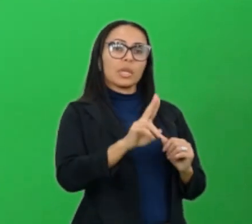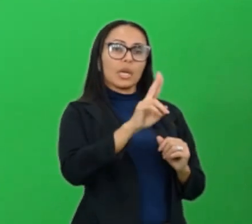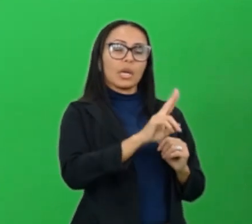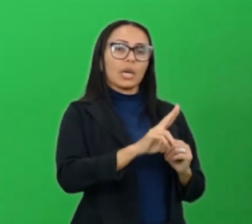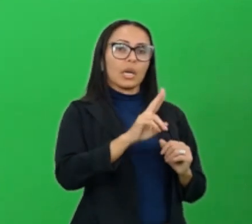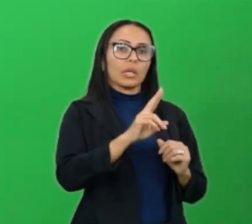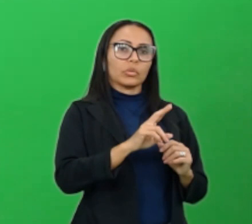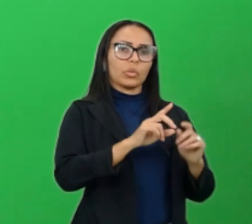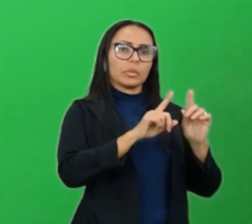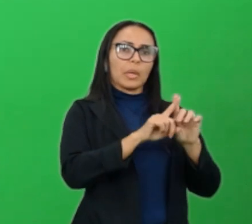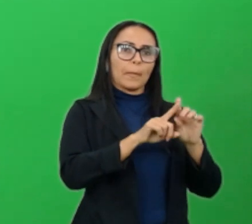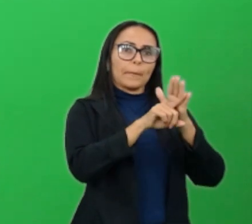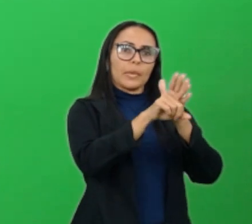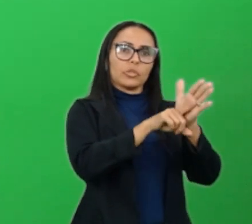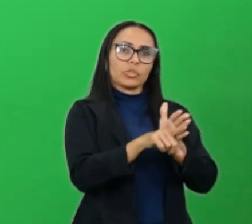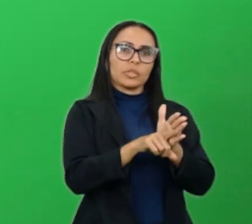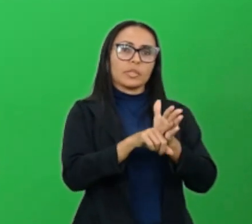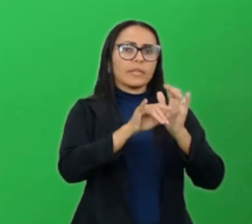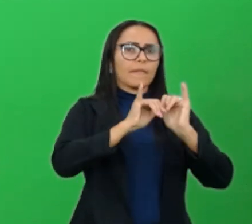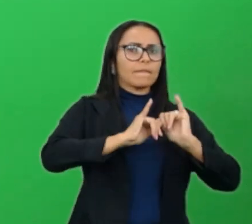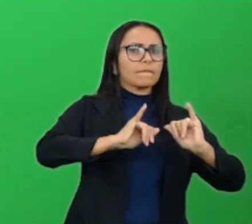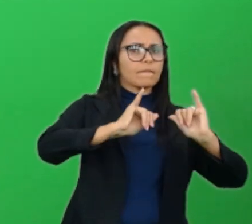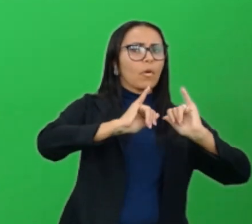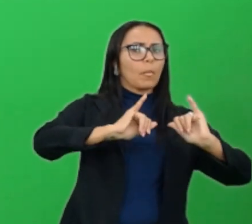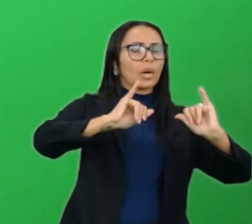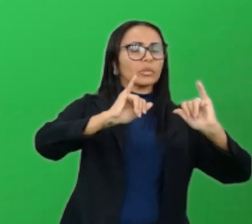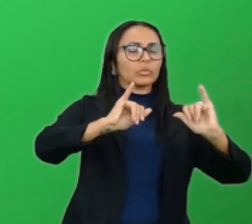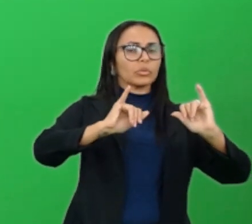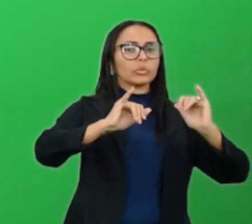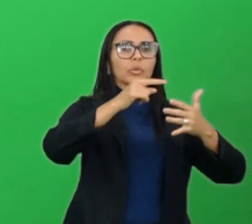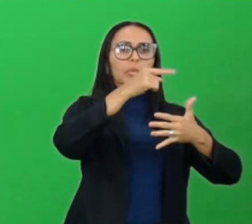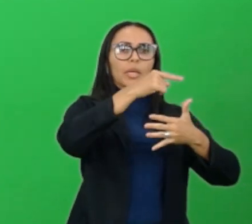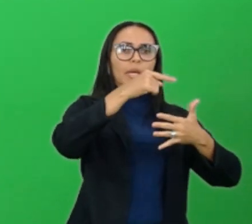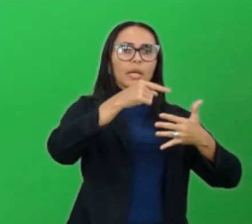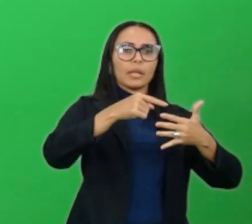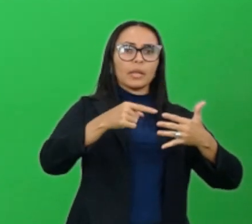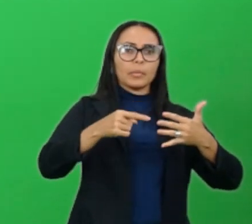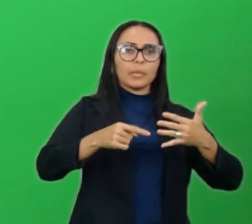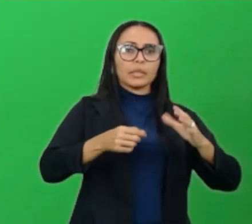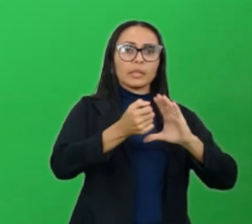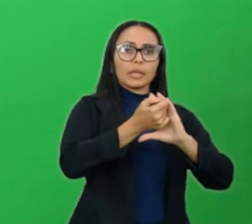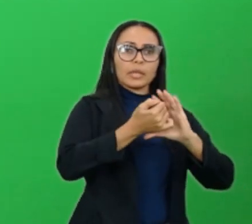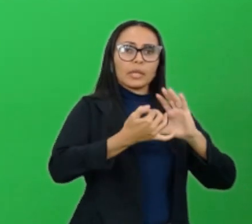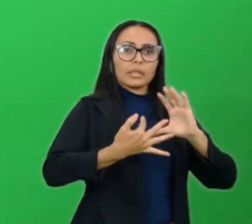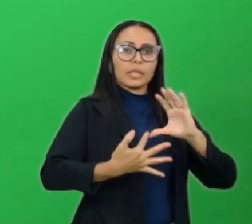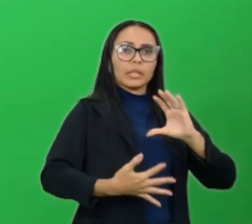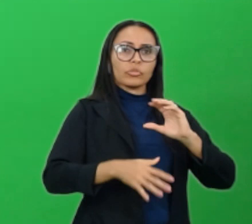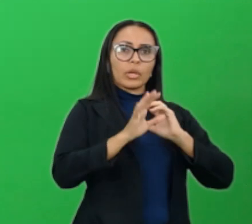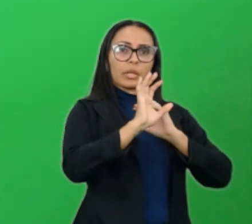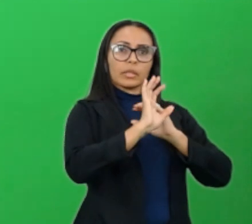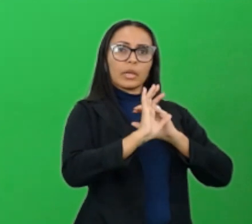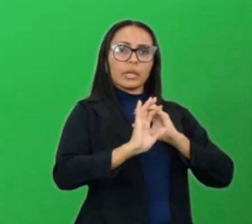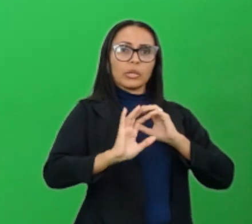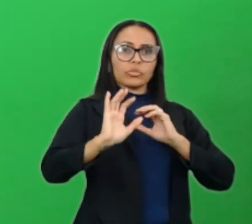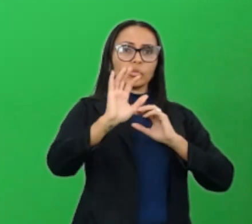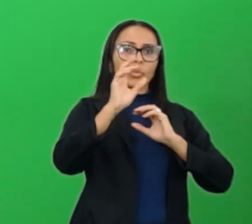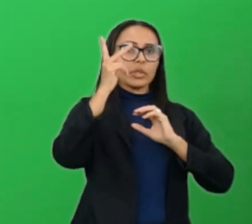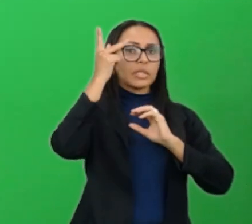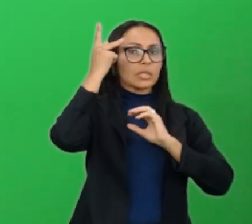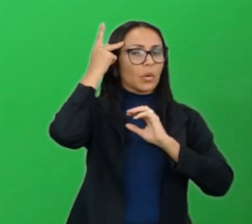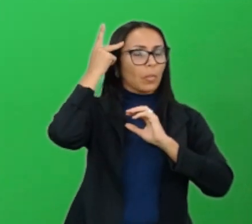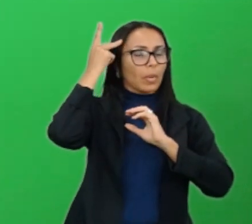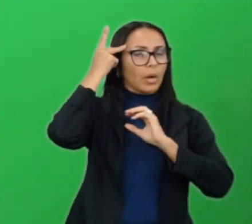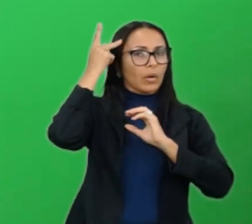informações sobre elementos que contribuem para a caracterização das regiões do Estado de São Paulo em relação aos esforços e